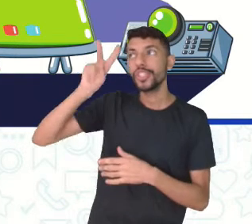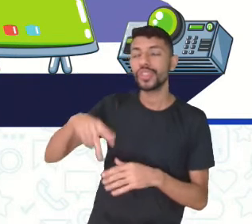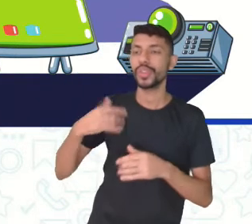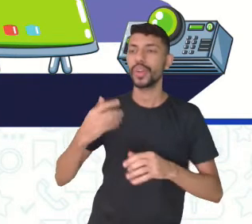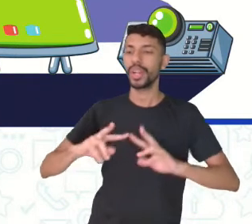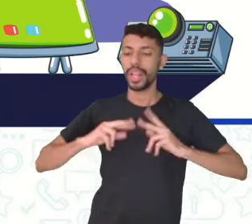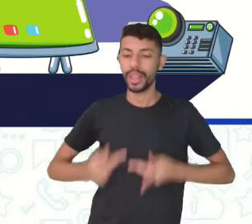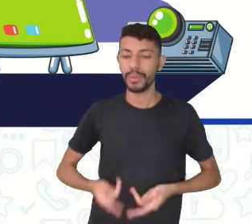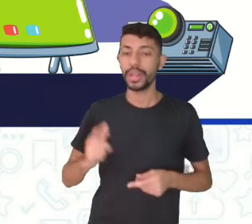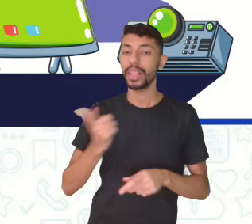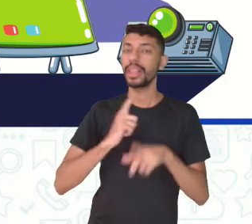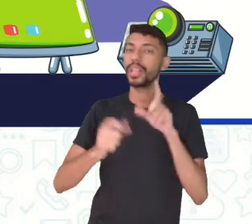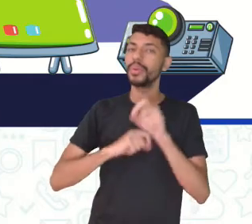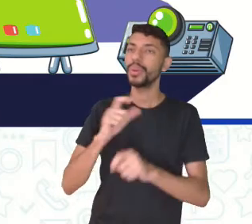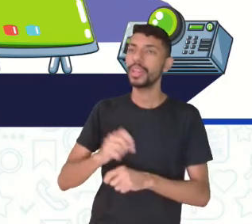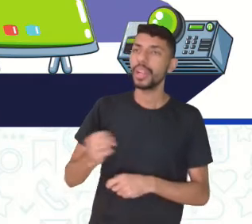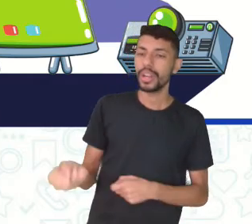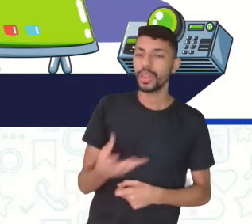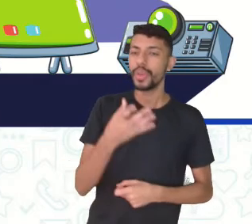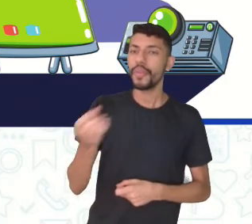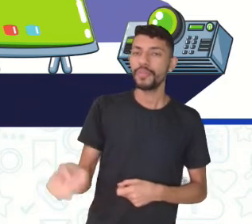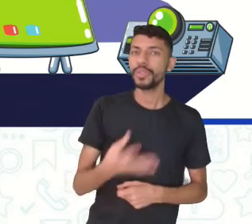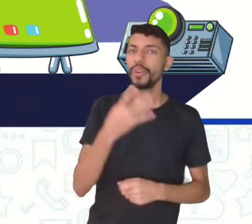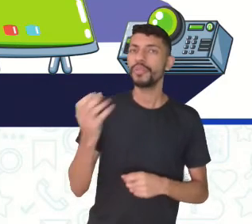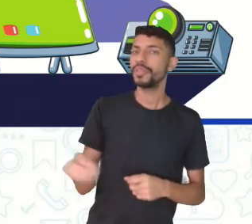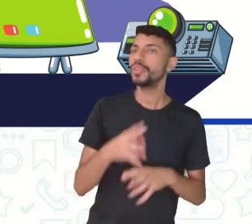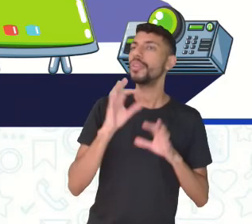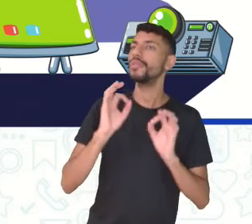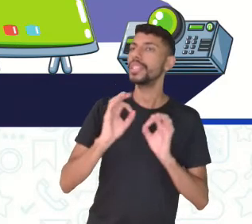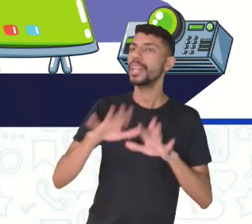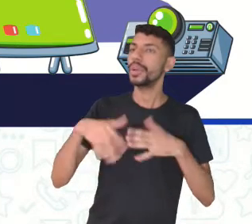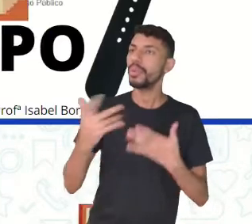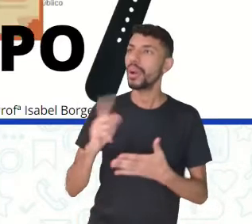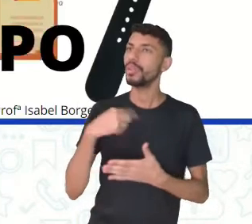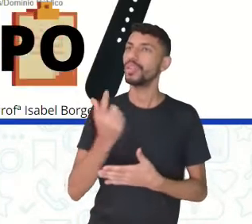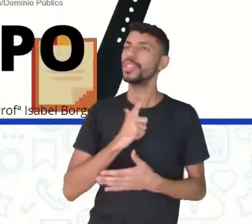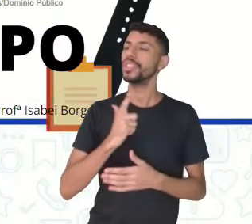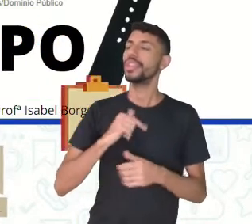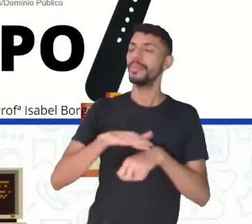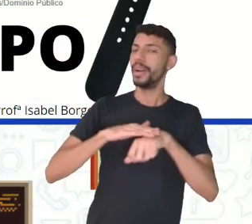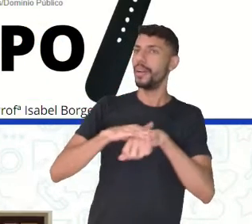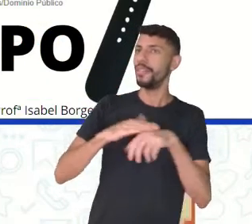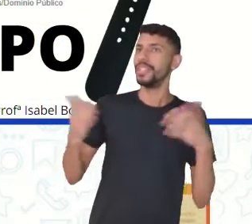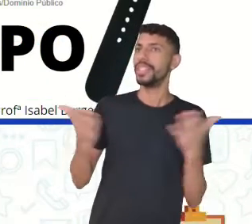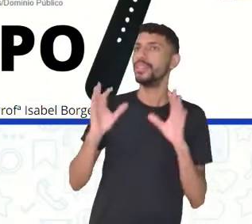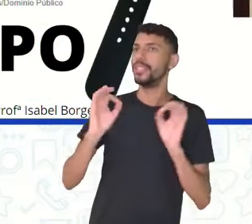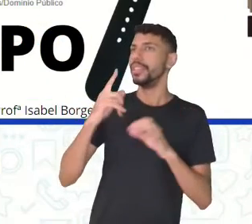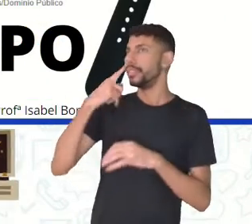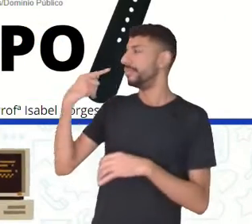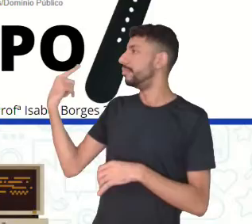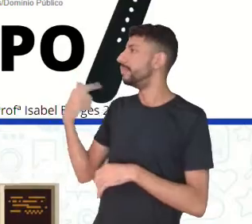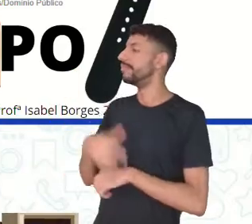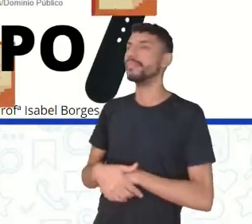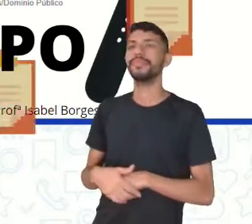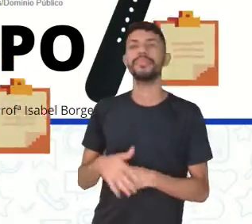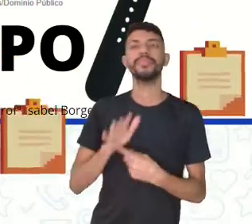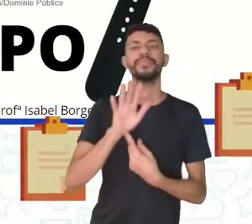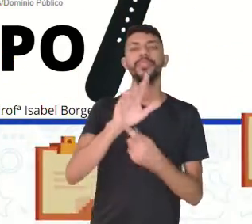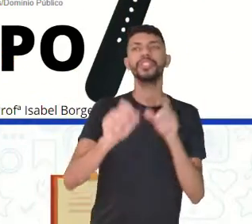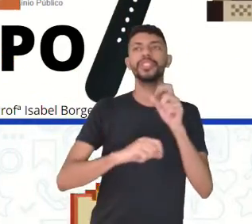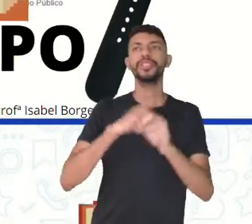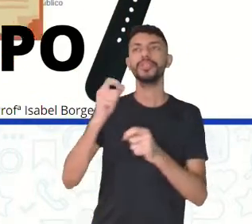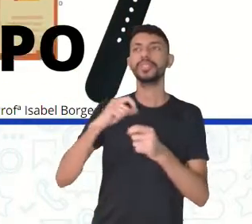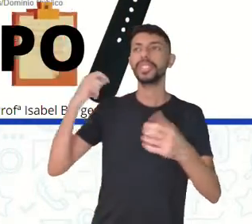as inovações. E vamos ver que inovação a gente tem aí para a gente poder conversar hoje. E aqui, eu estou trazendo uma linha do